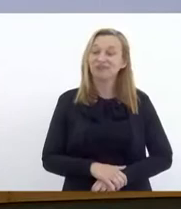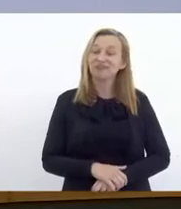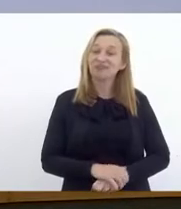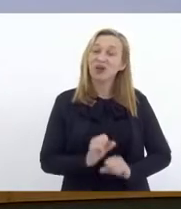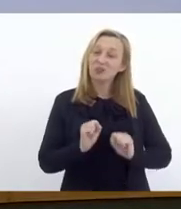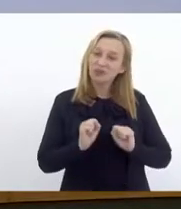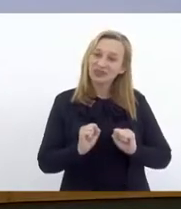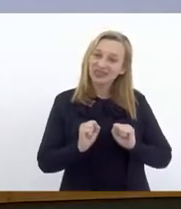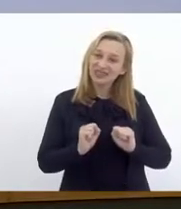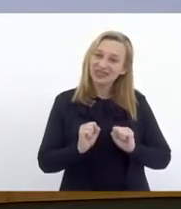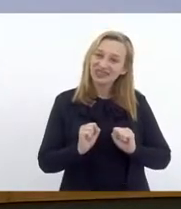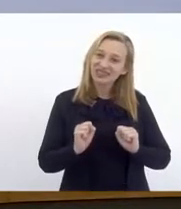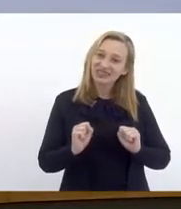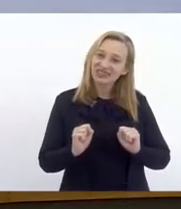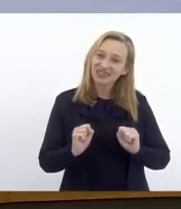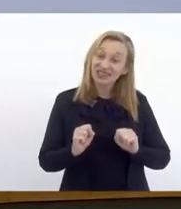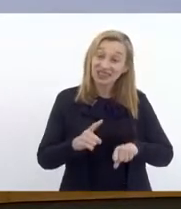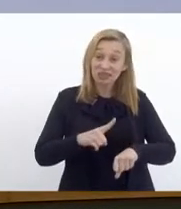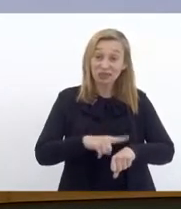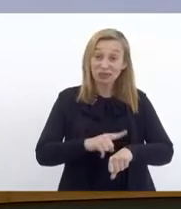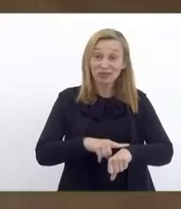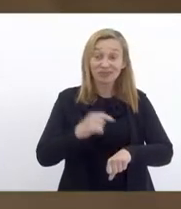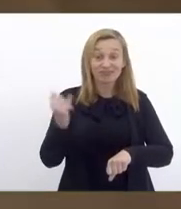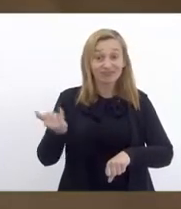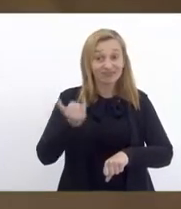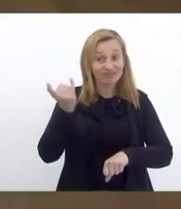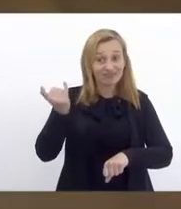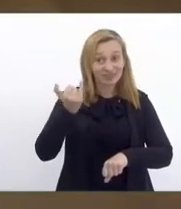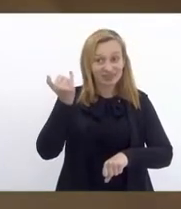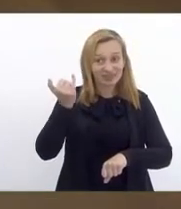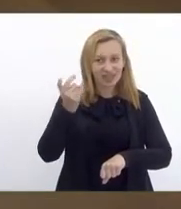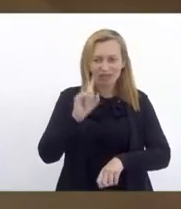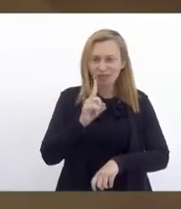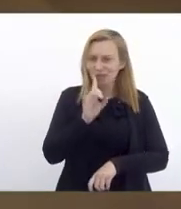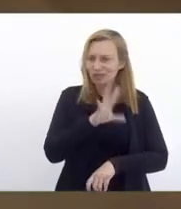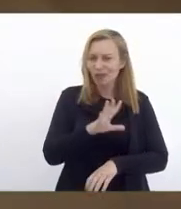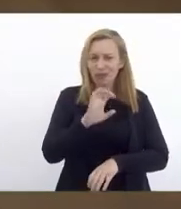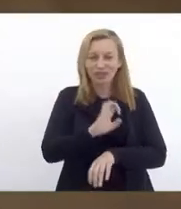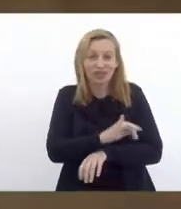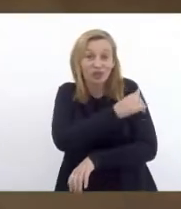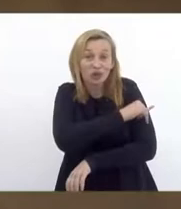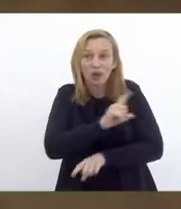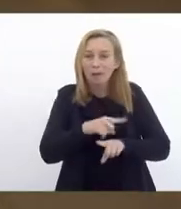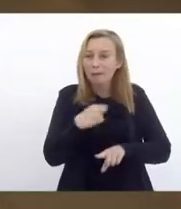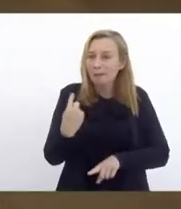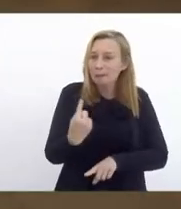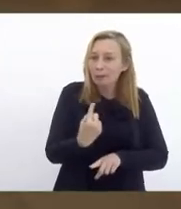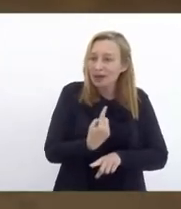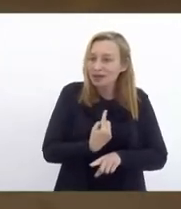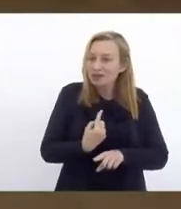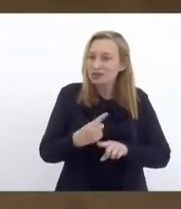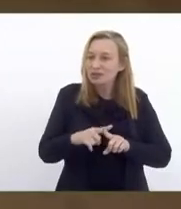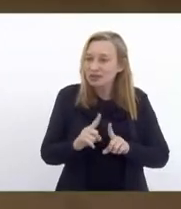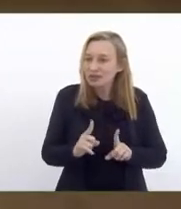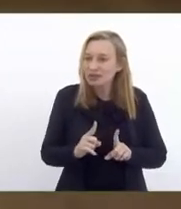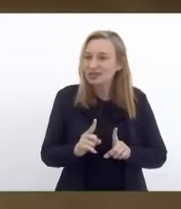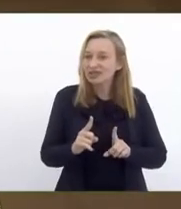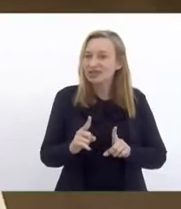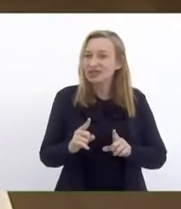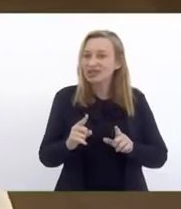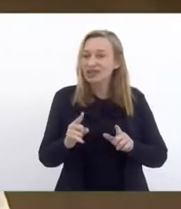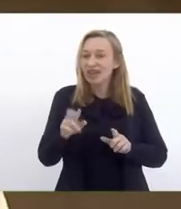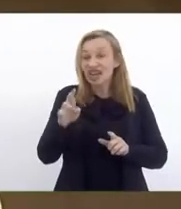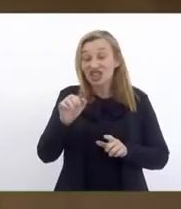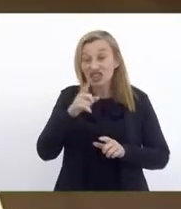Poder participar desse momento importante, não só para o estado do Rio, mas para a nossa região. Quero cumprimentar aqui o